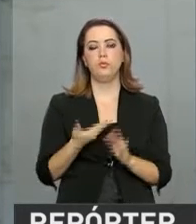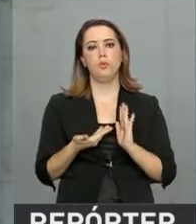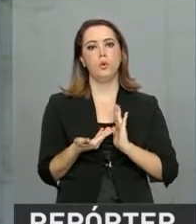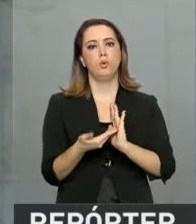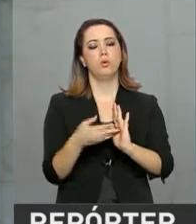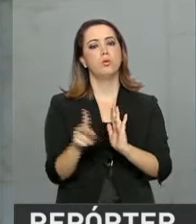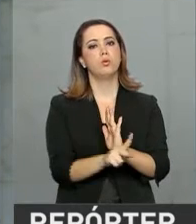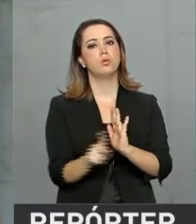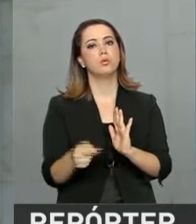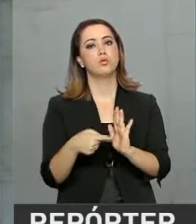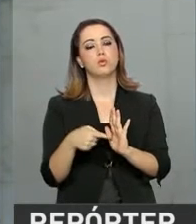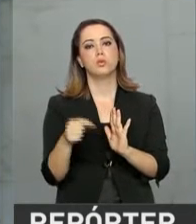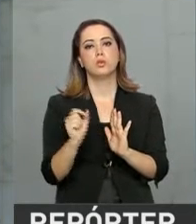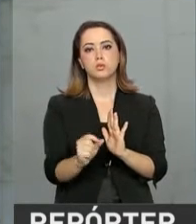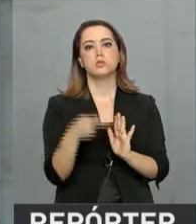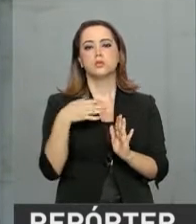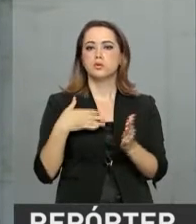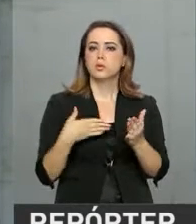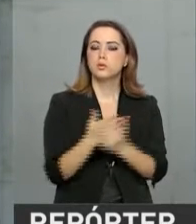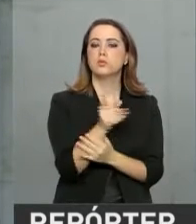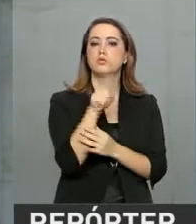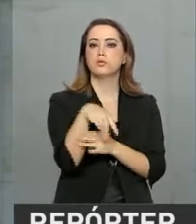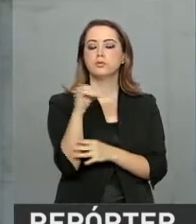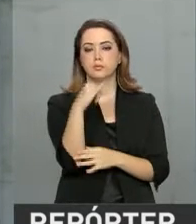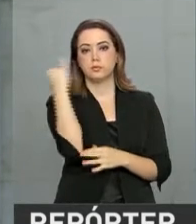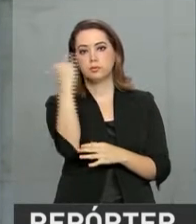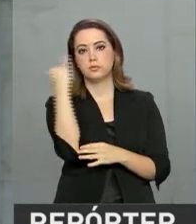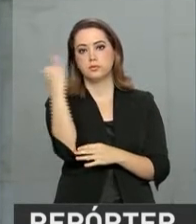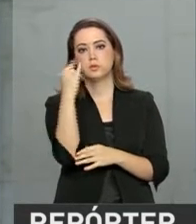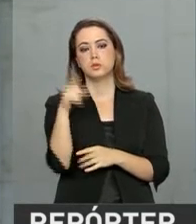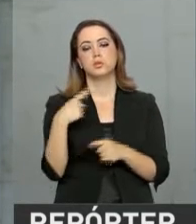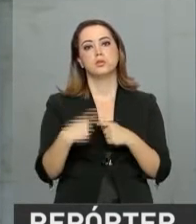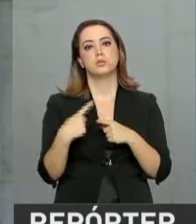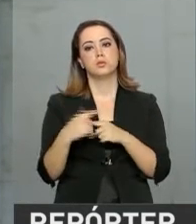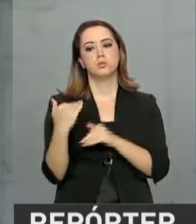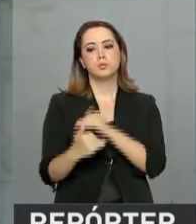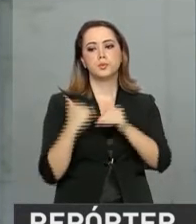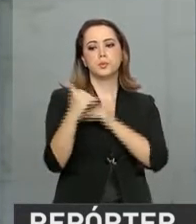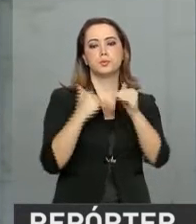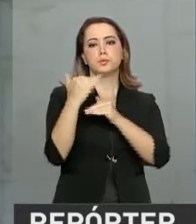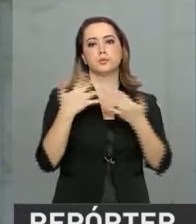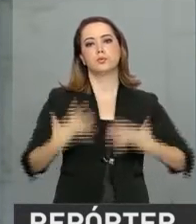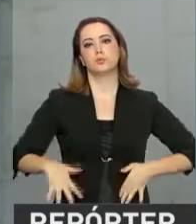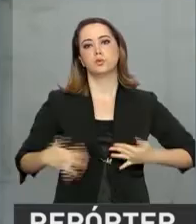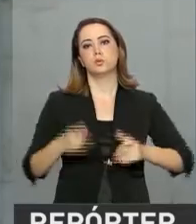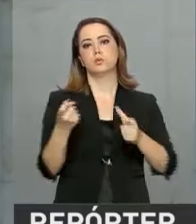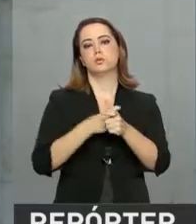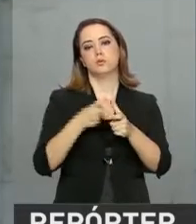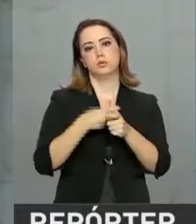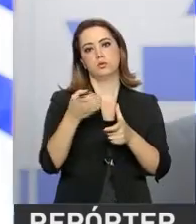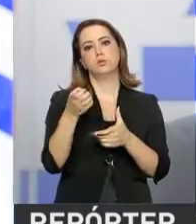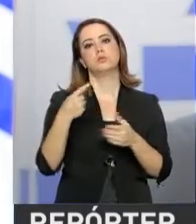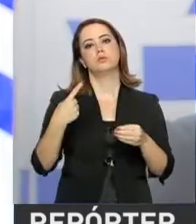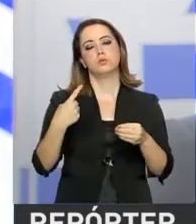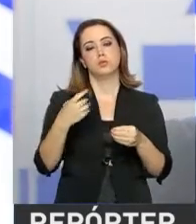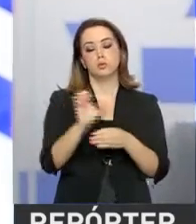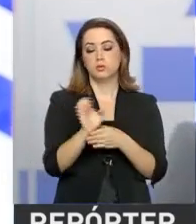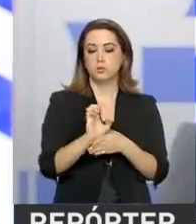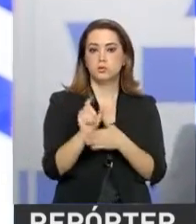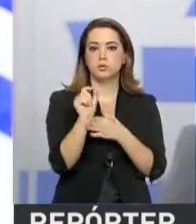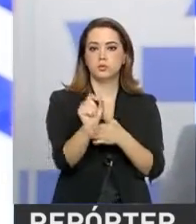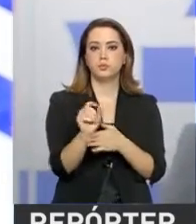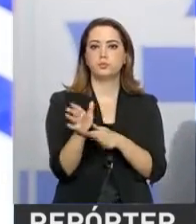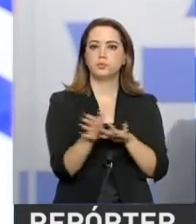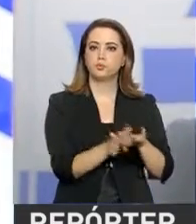maia disse que a aprovação desse projeto é importante para conter o crescimento das dívidas públicas dos estados esse congelamento